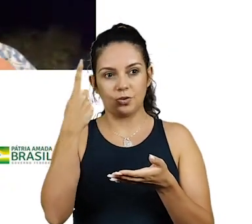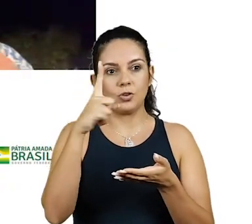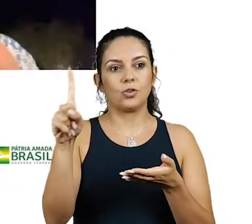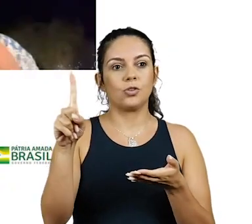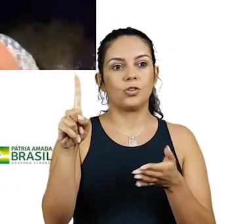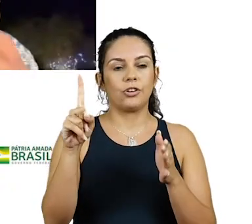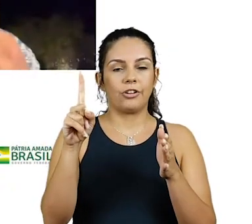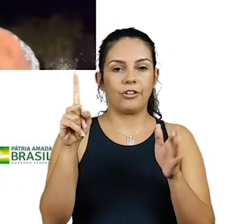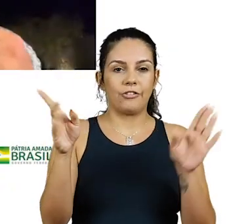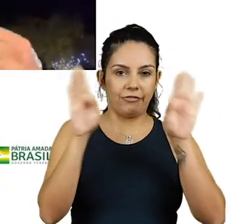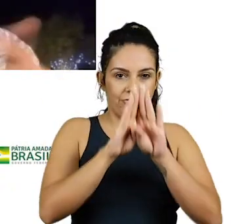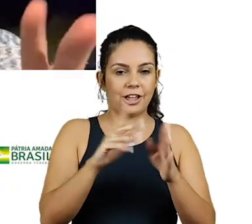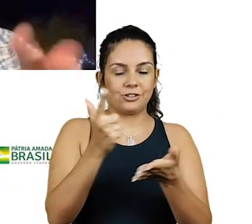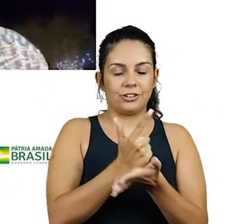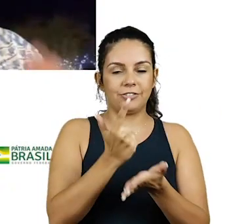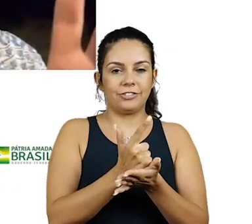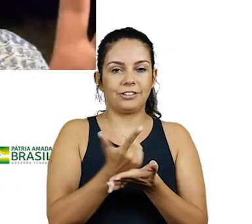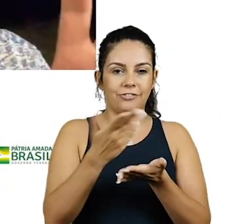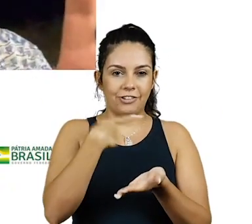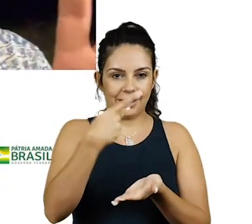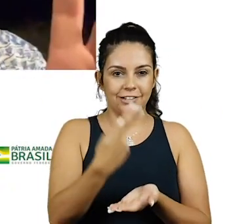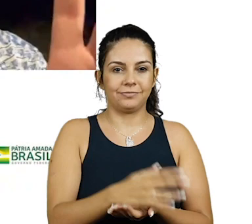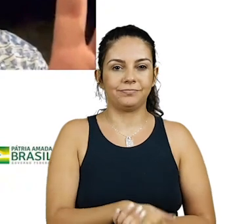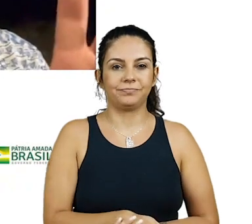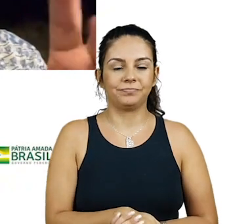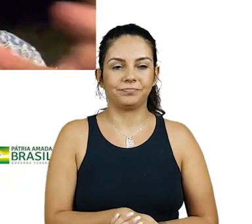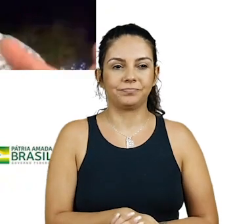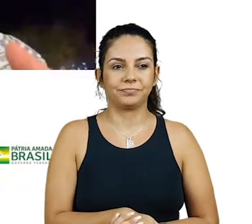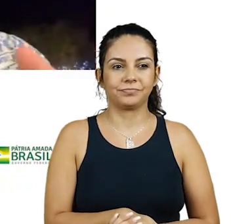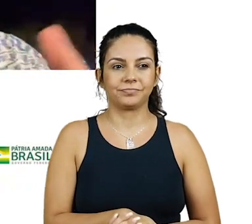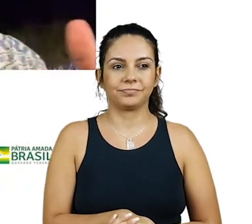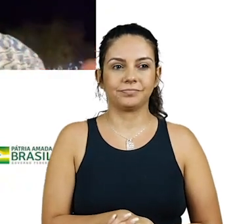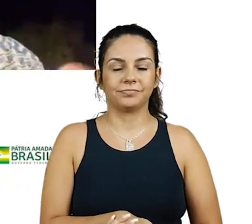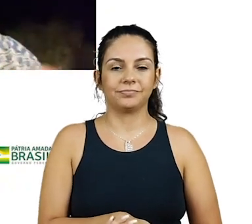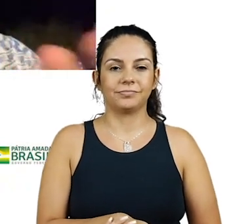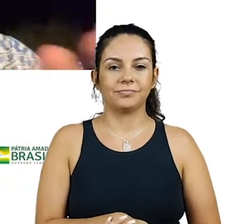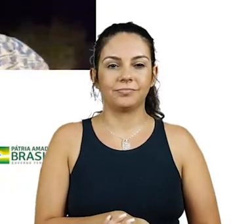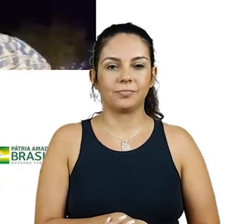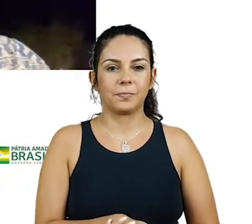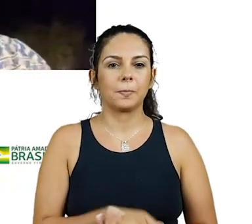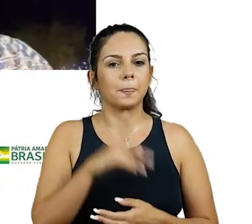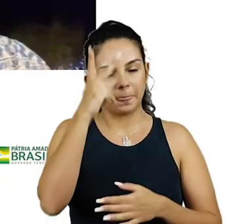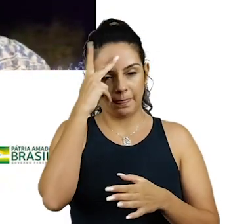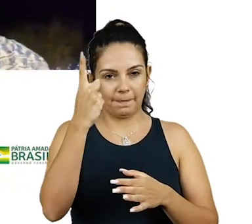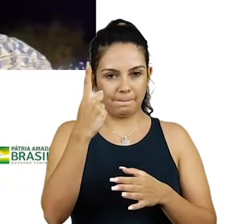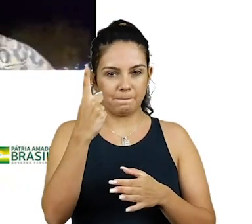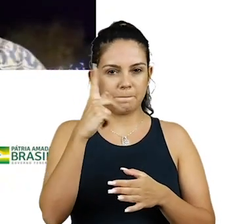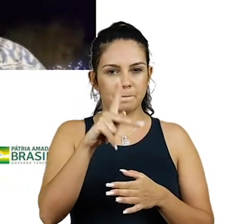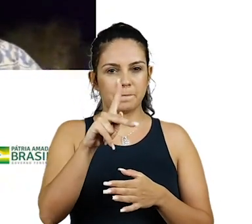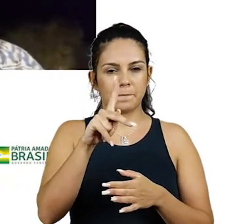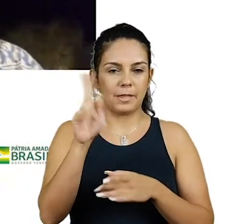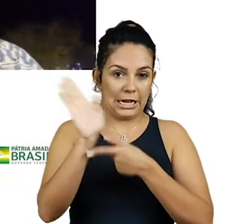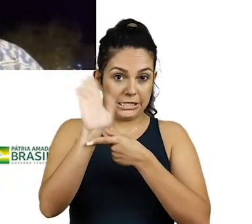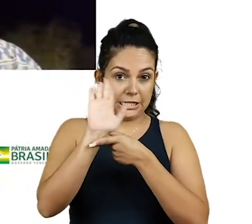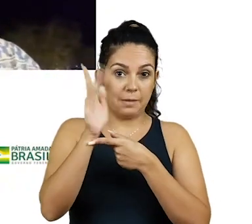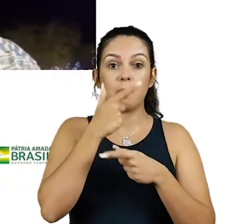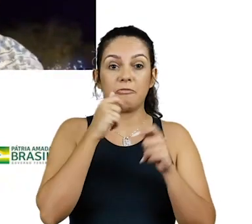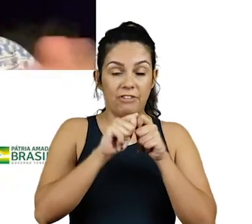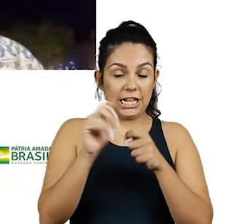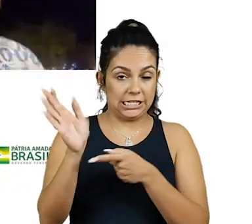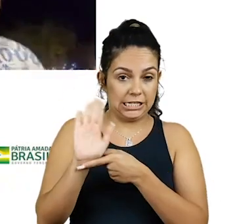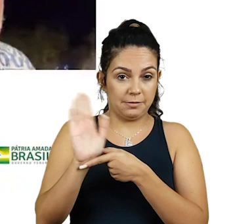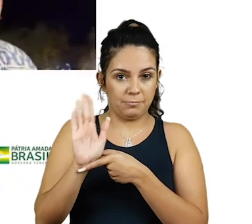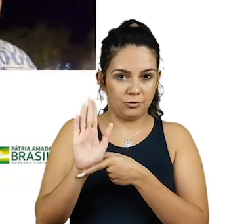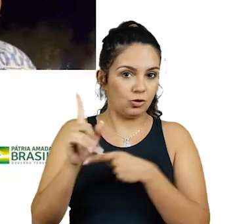conto que fecha o livro, que eu vou até falar aqui. Esse argumento era o seguinte, imagina um projecionista de cinema